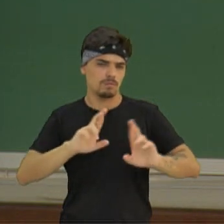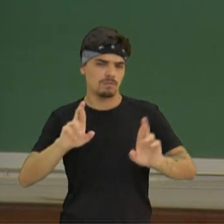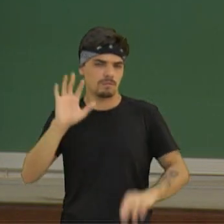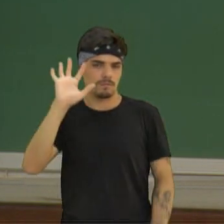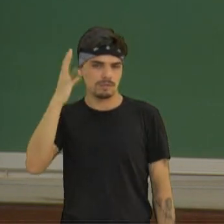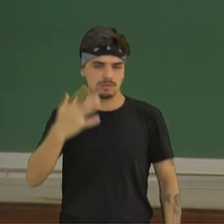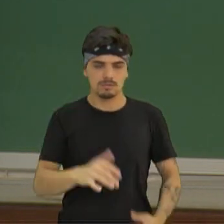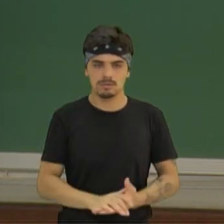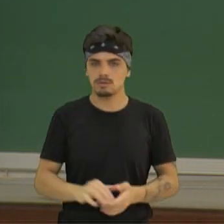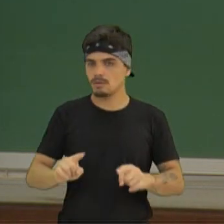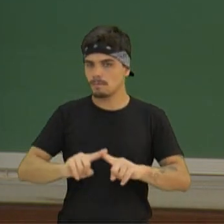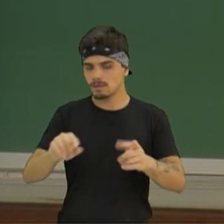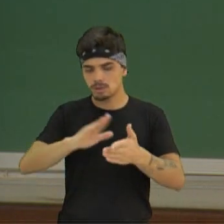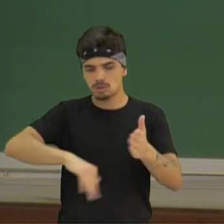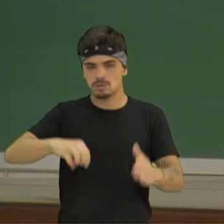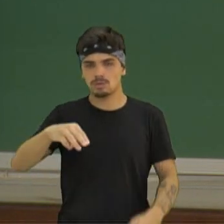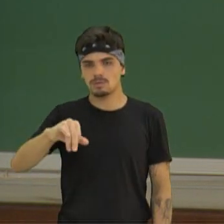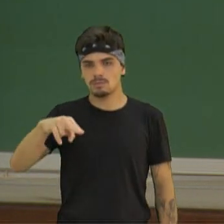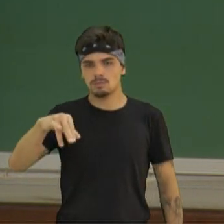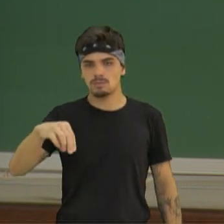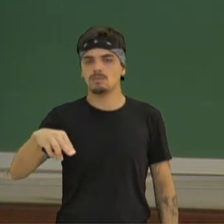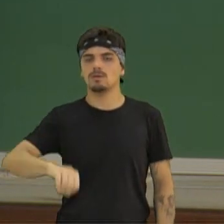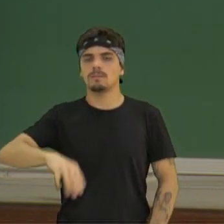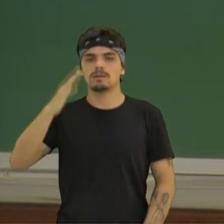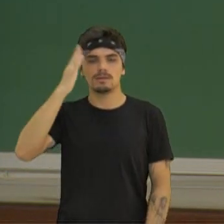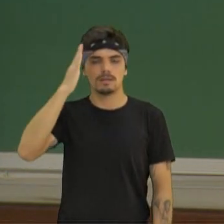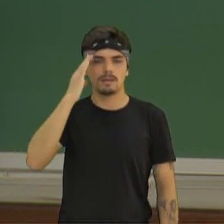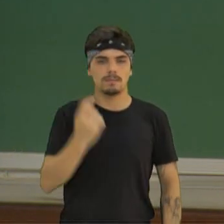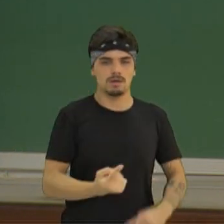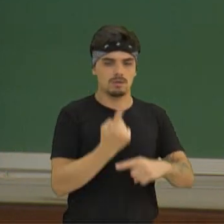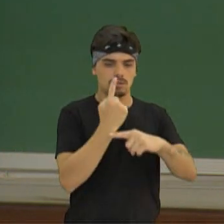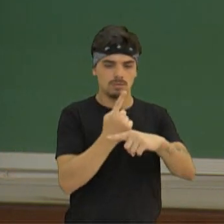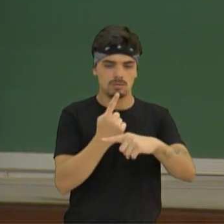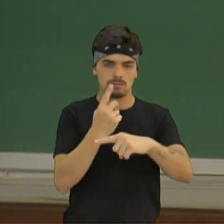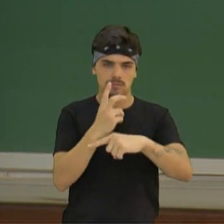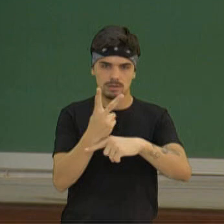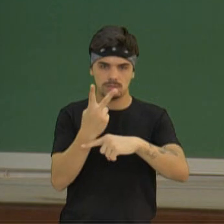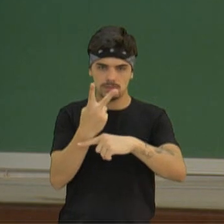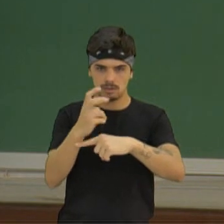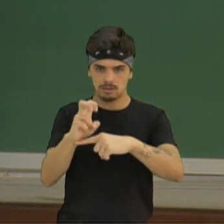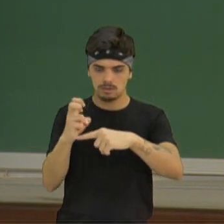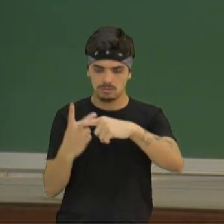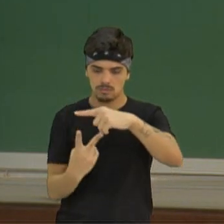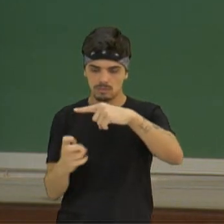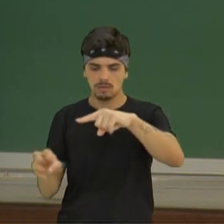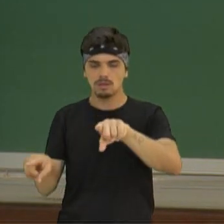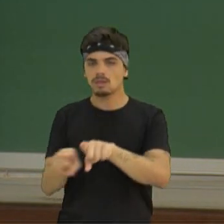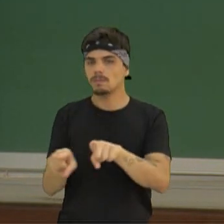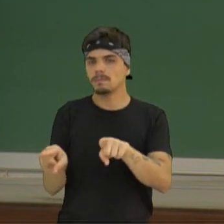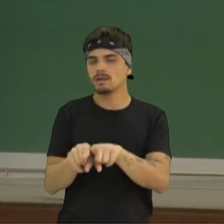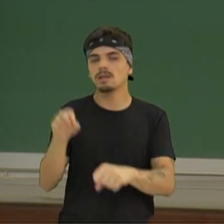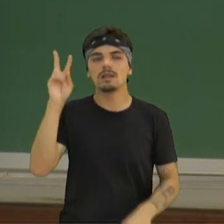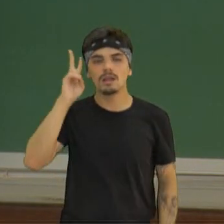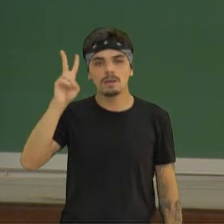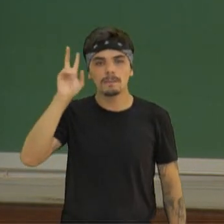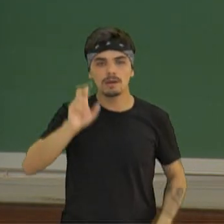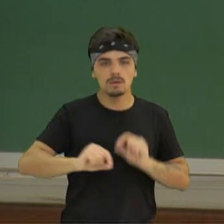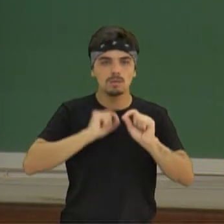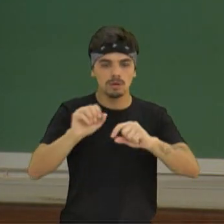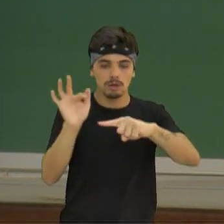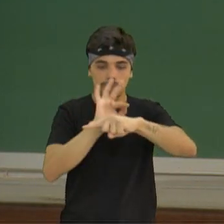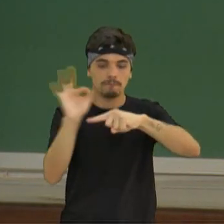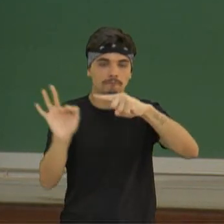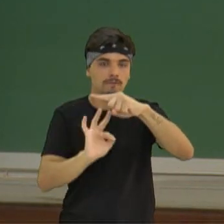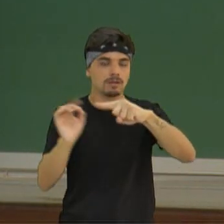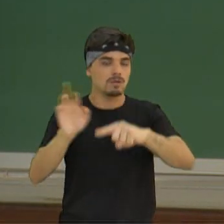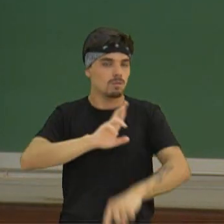Mas tudo bem, tirou o mínimo ali, sabe que 1 vai ser 25 sobre 25. E esse número aqui, lembrando que essa fração